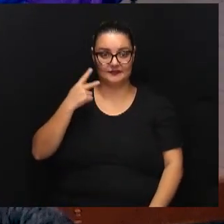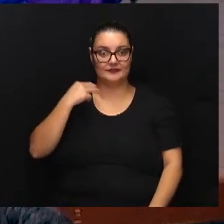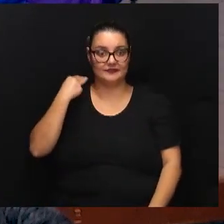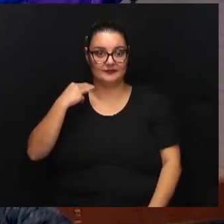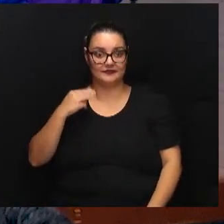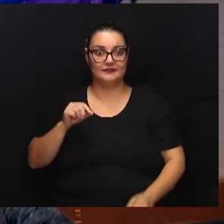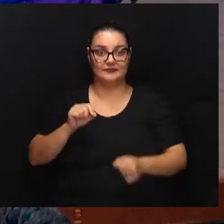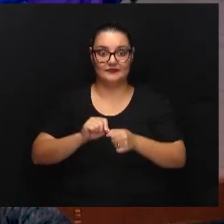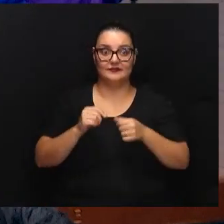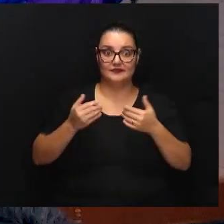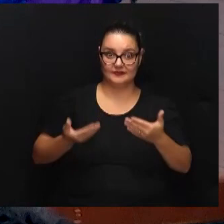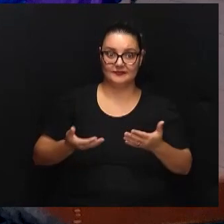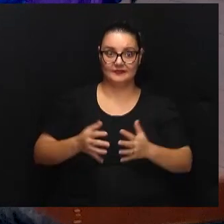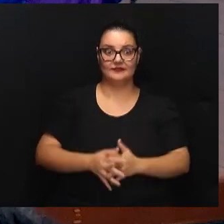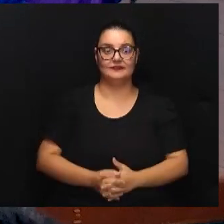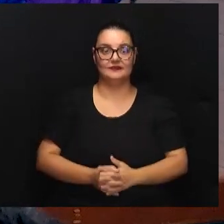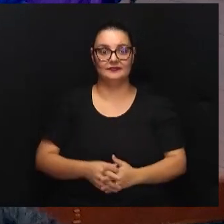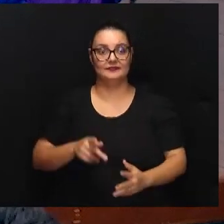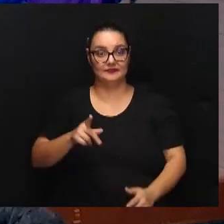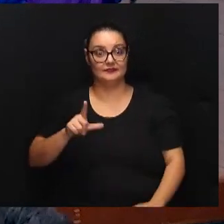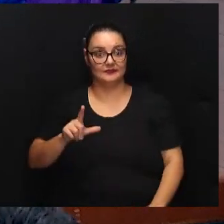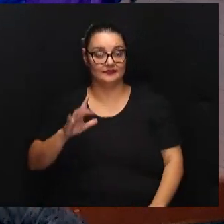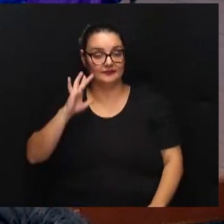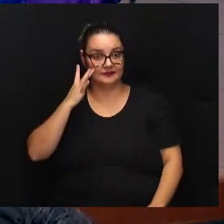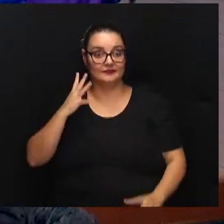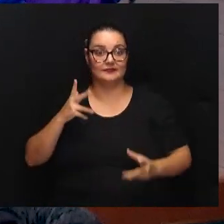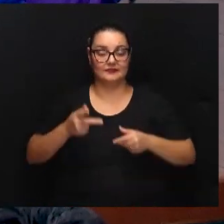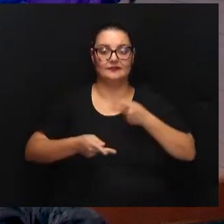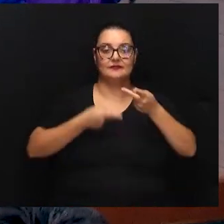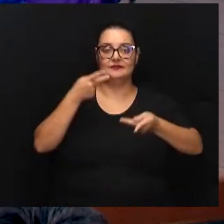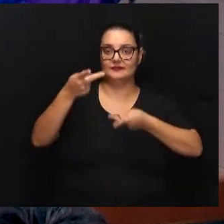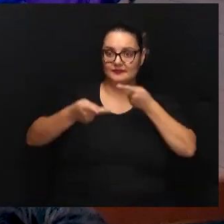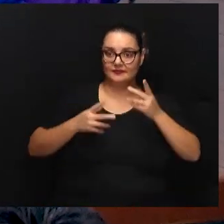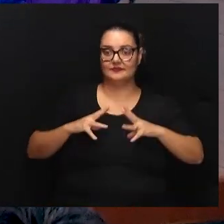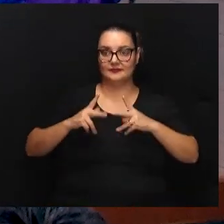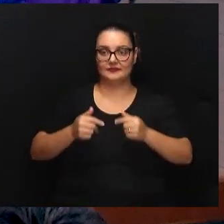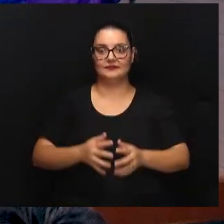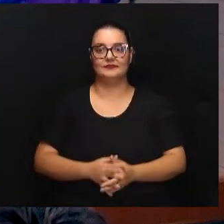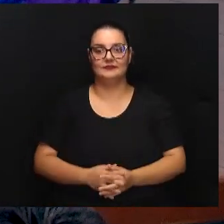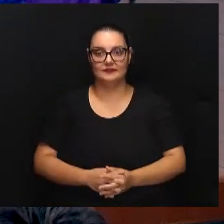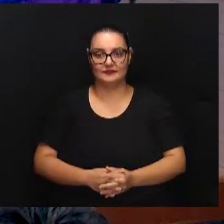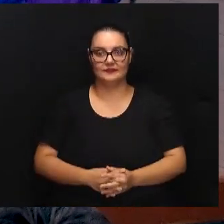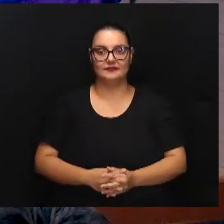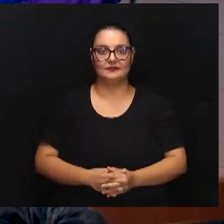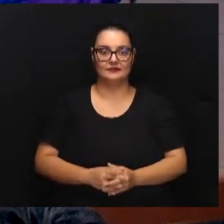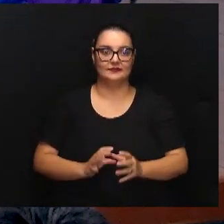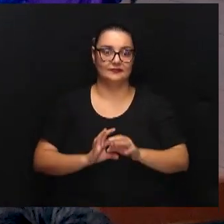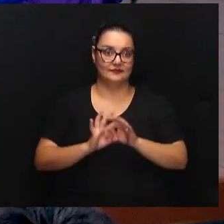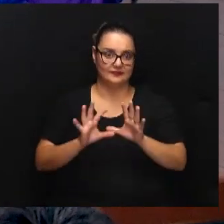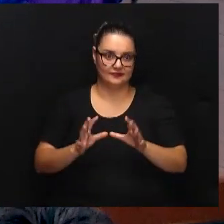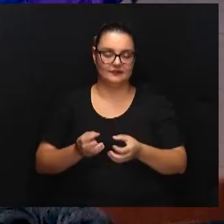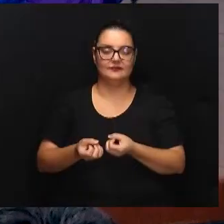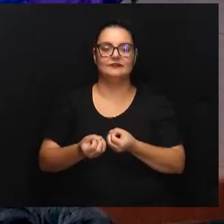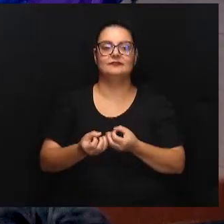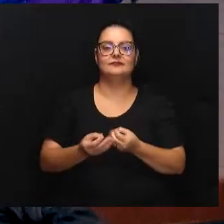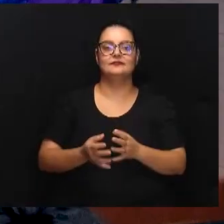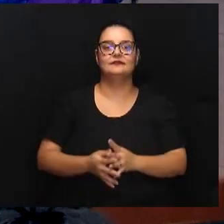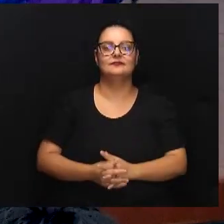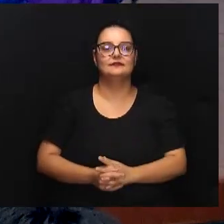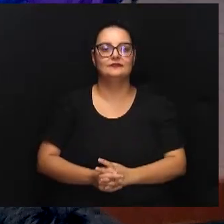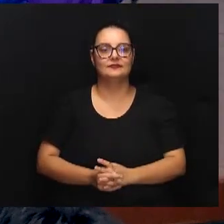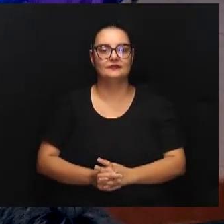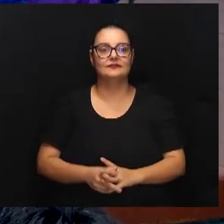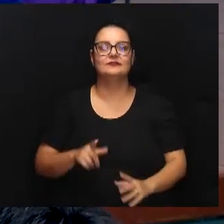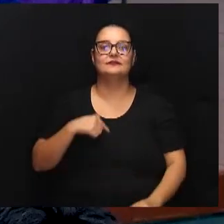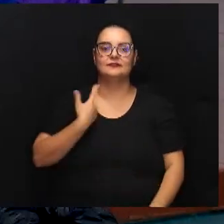todo mundo falou tudo que tinha que falar. Eu só gostaria de deixar um informe, que a gente vai lançar a Frente Parlamentar de Combate